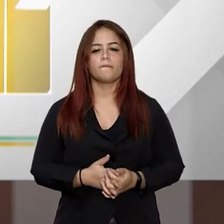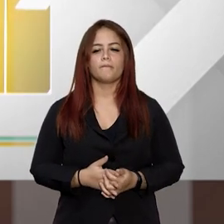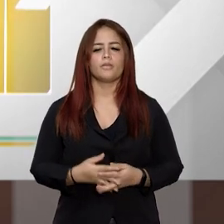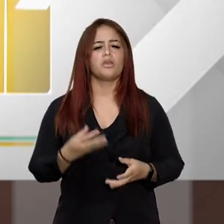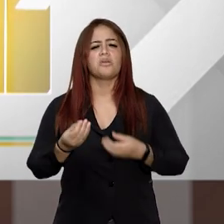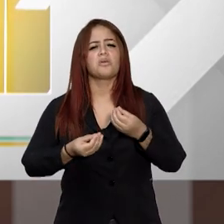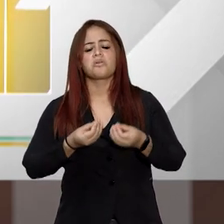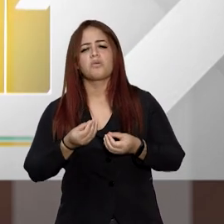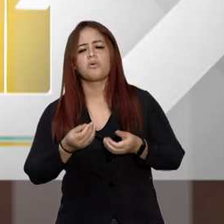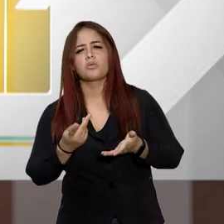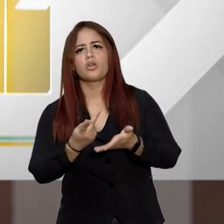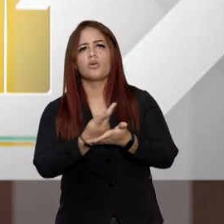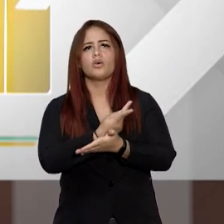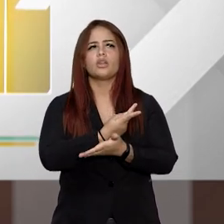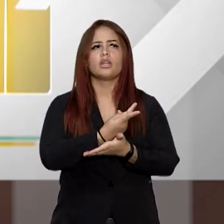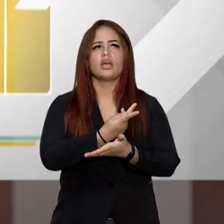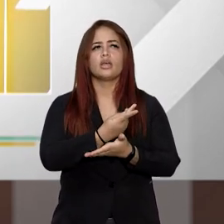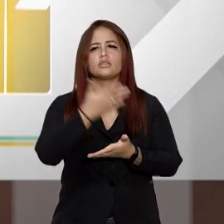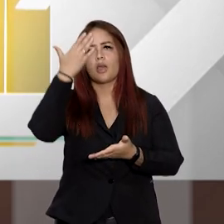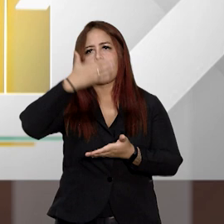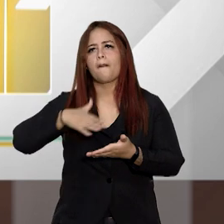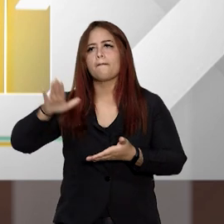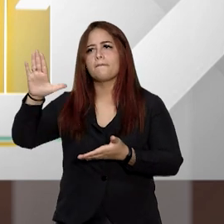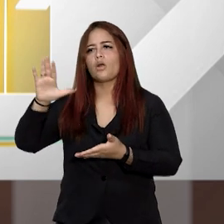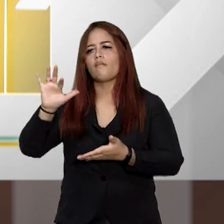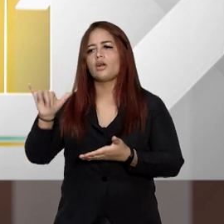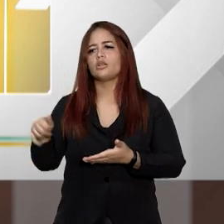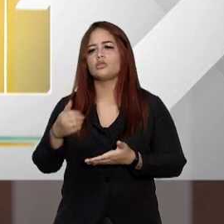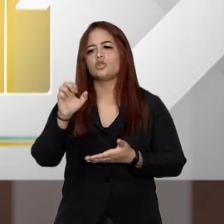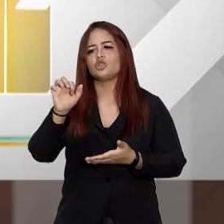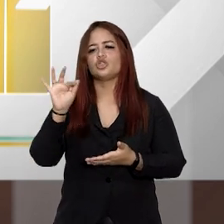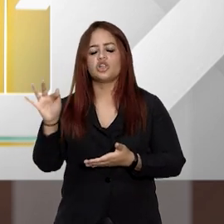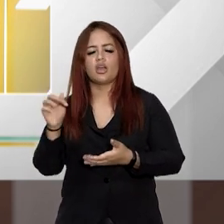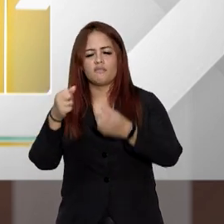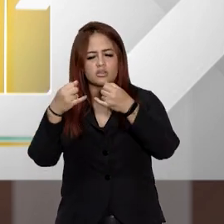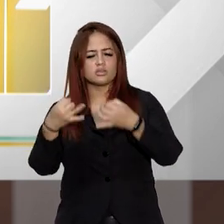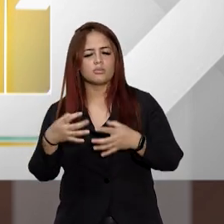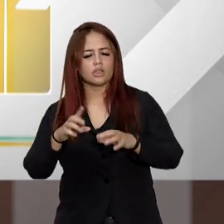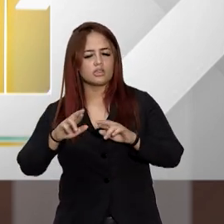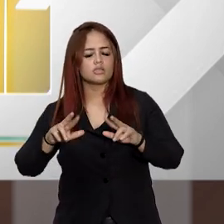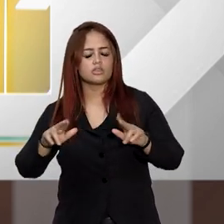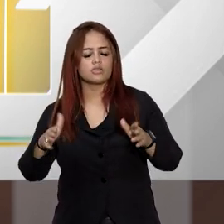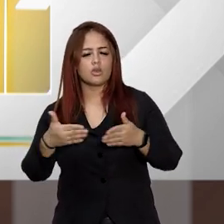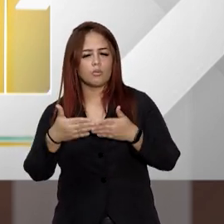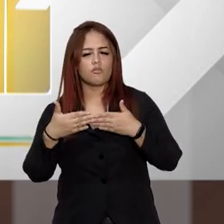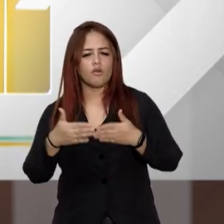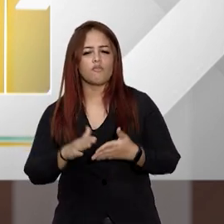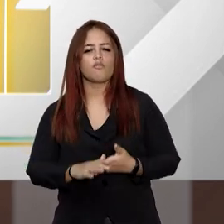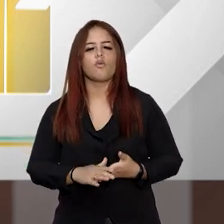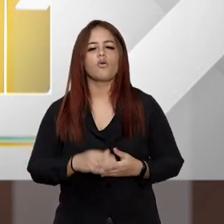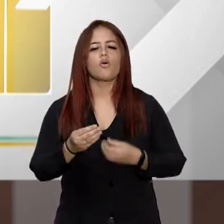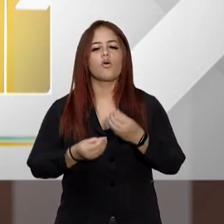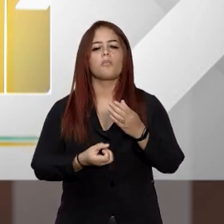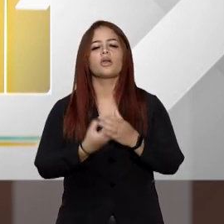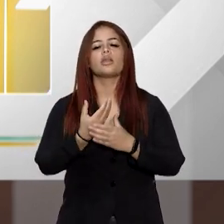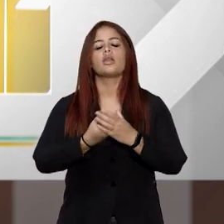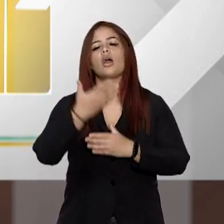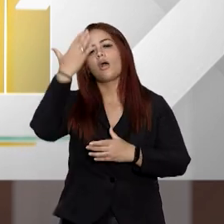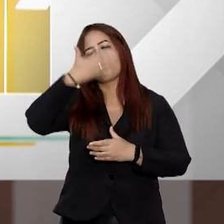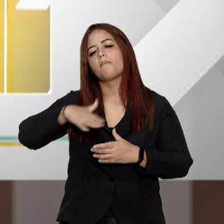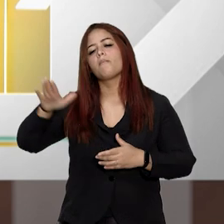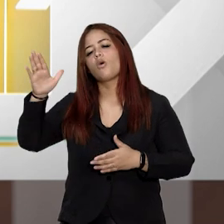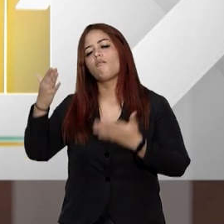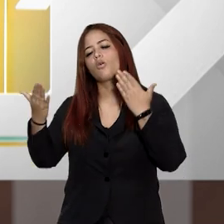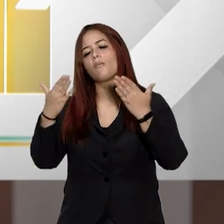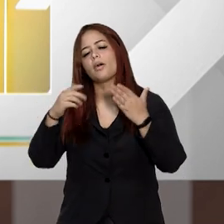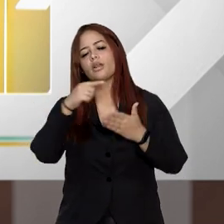E como é que ocorre a juntada de provas no IGF, doutor Rodolfo? Há aí alguma distinção para a elaboração de provas na comparação com a